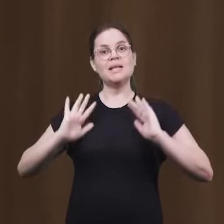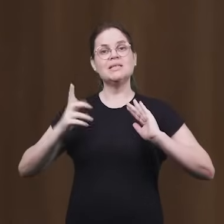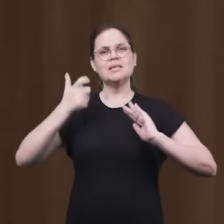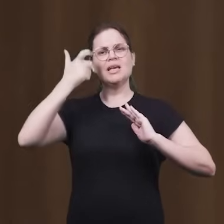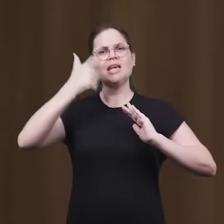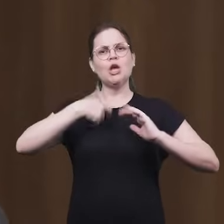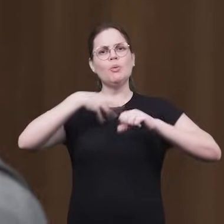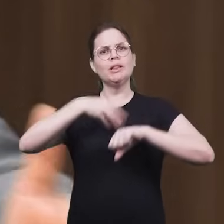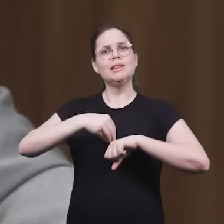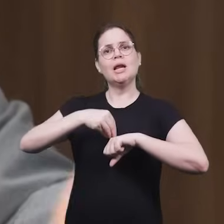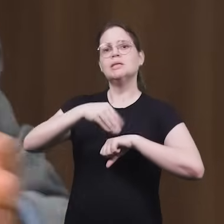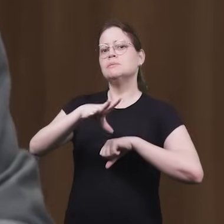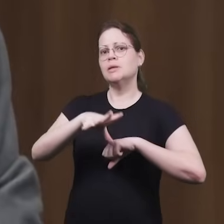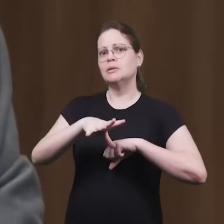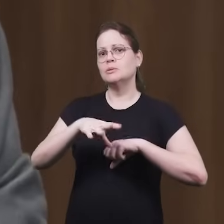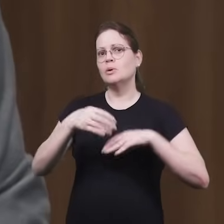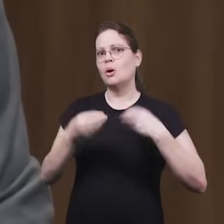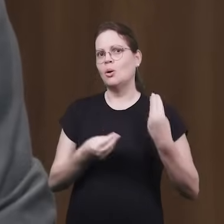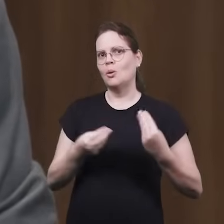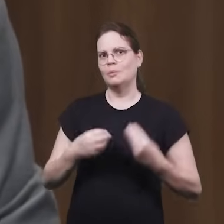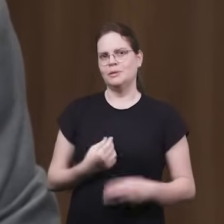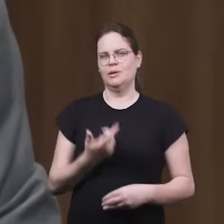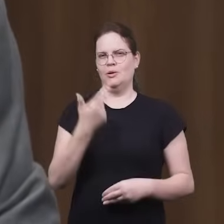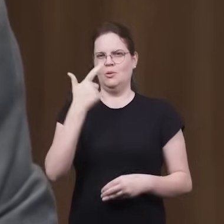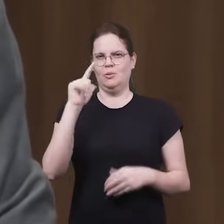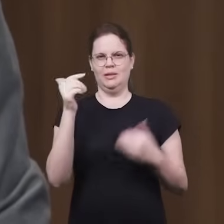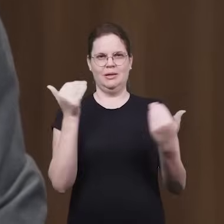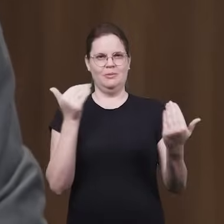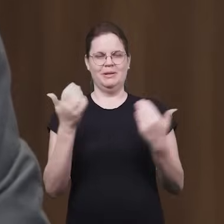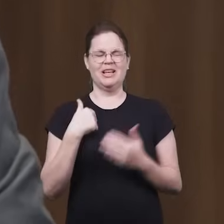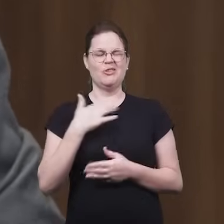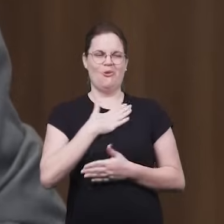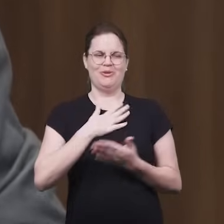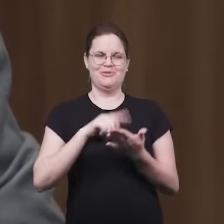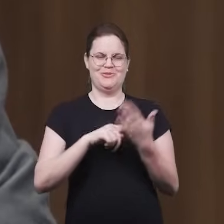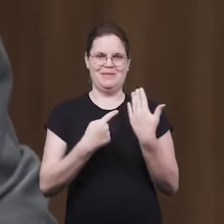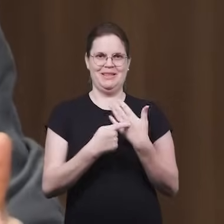gerador? Aí eu chamo para mais uma comparação. Eu gosto muito de metáfora.